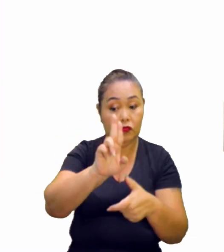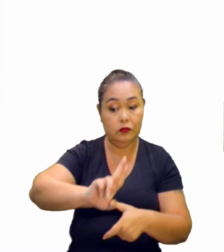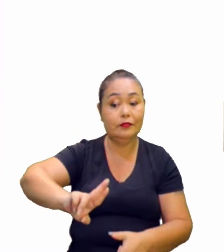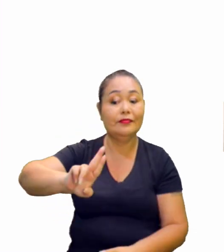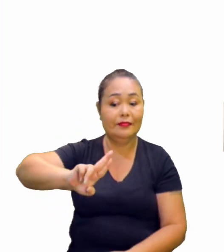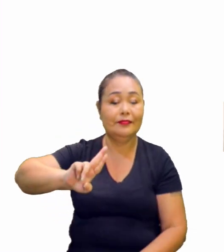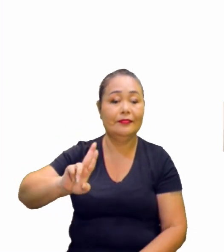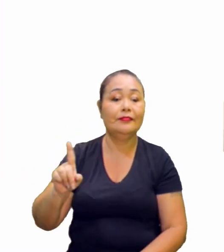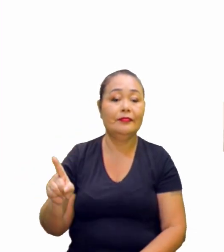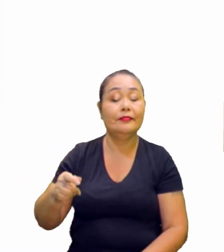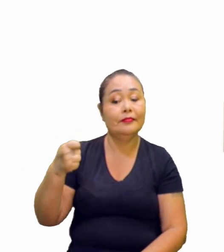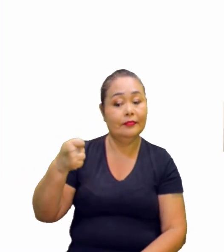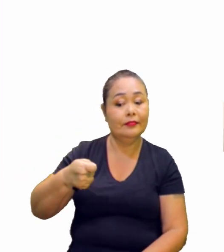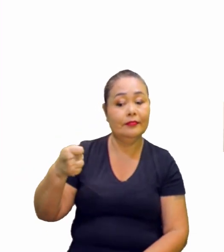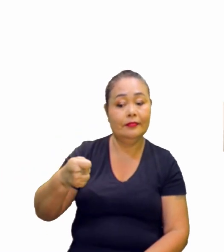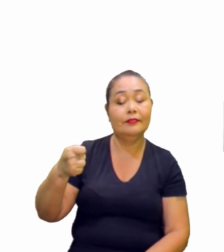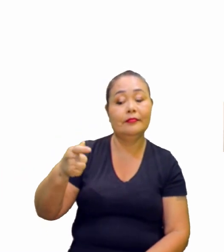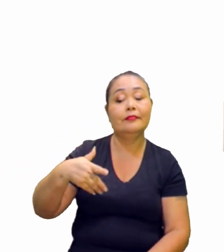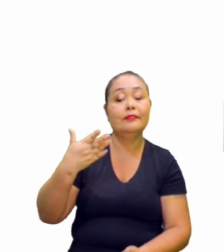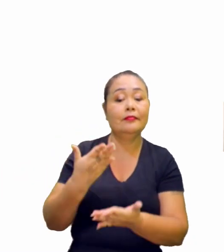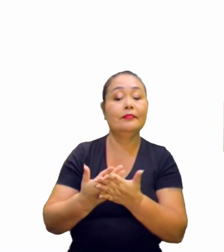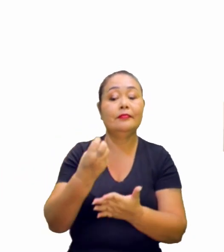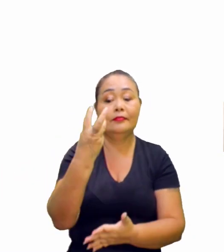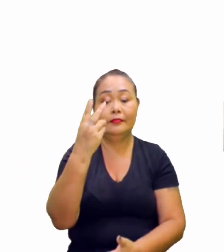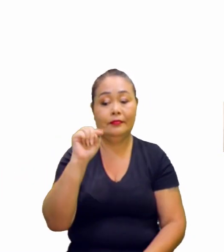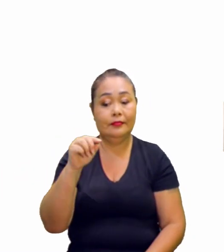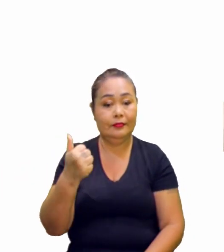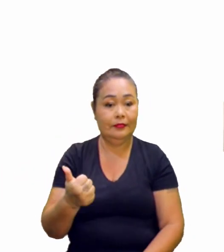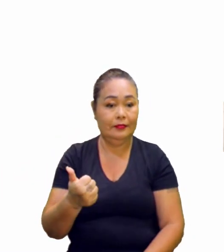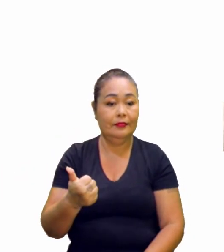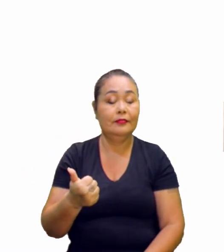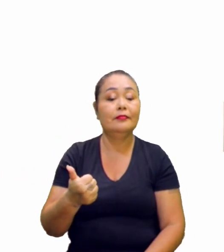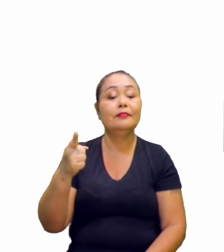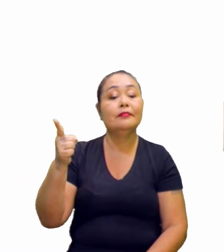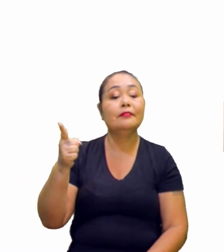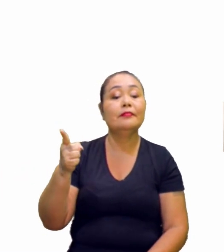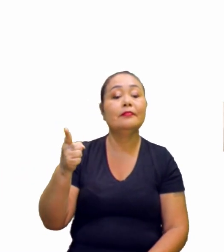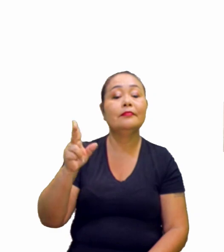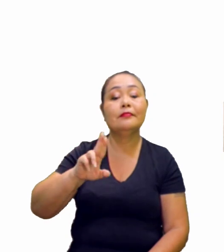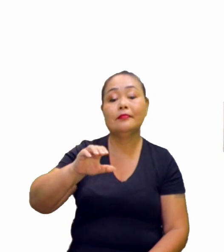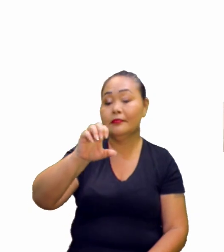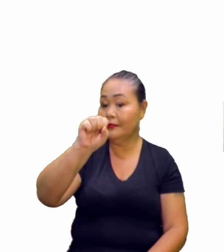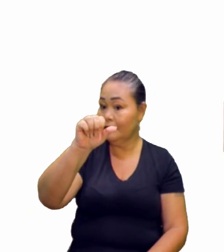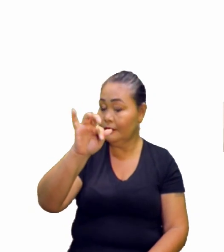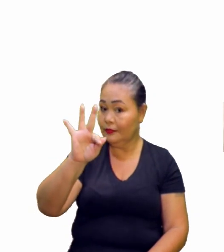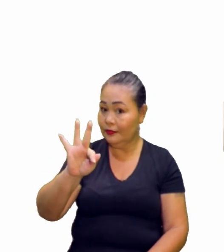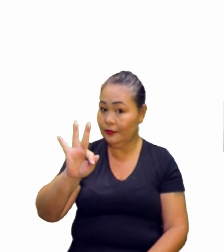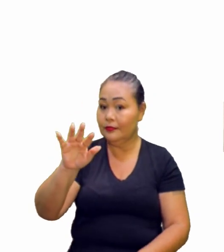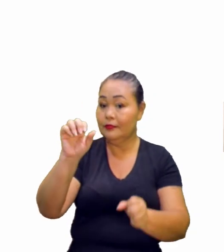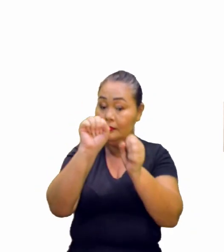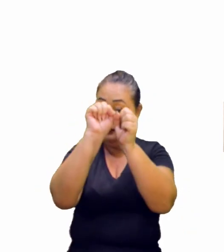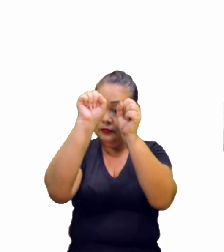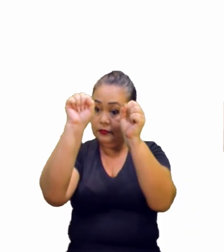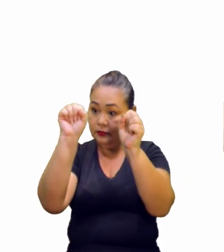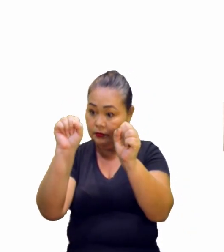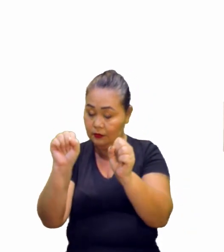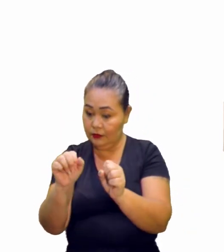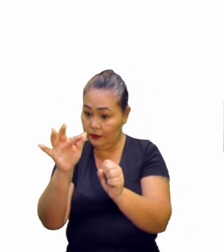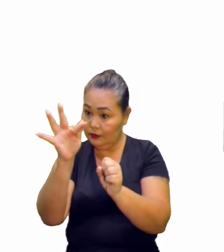aplicados, né? Isso foi cobrado ali na aula 3.1. Então, o sistema SAF é um sistema, ou a